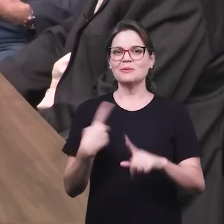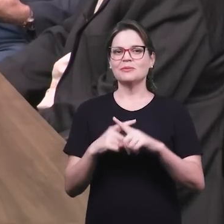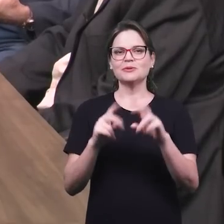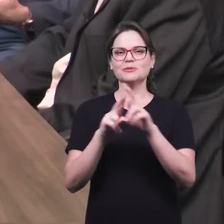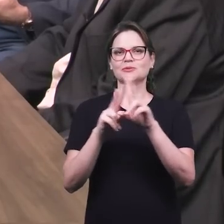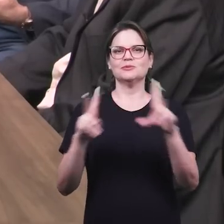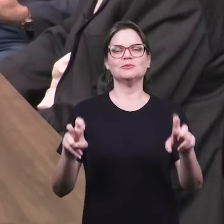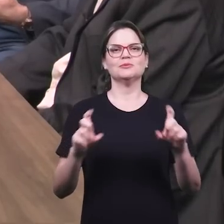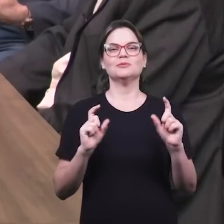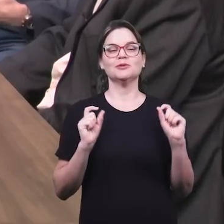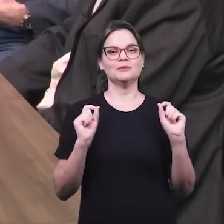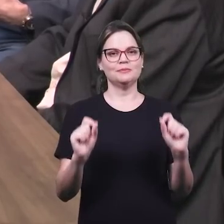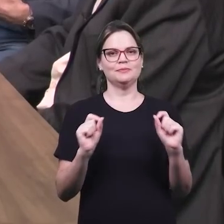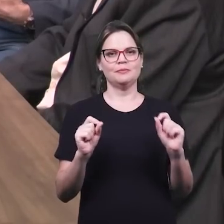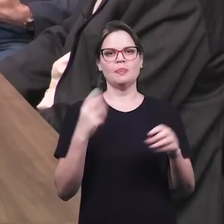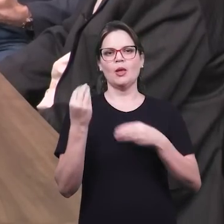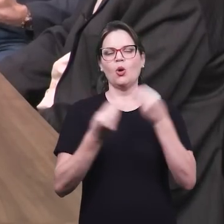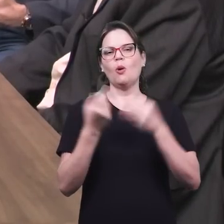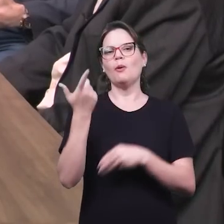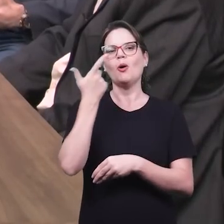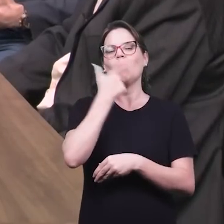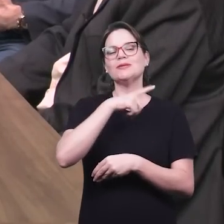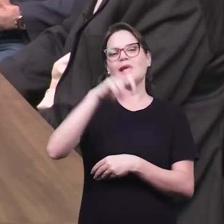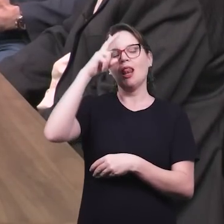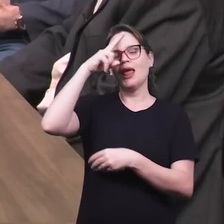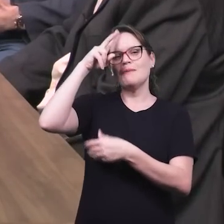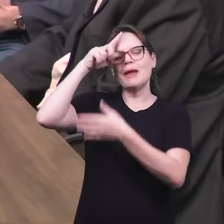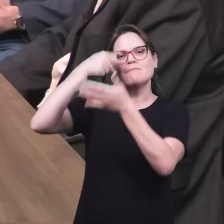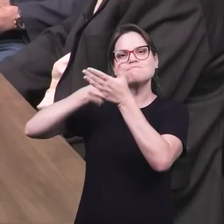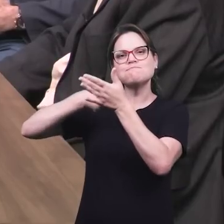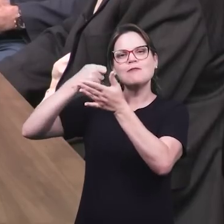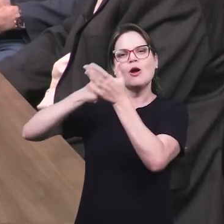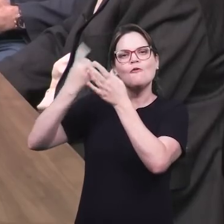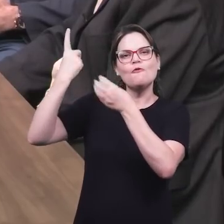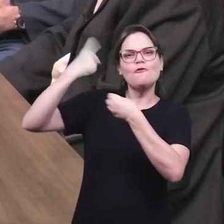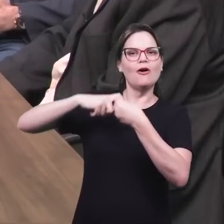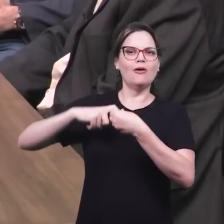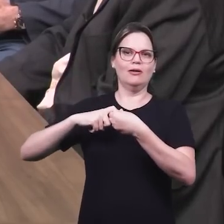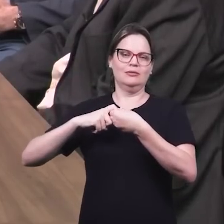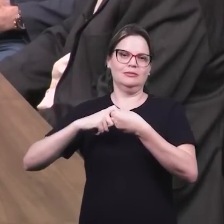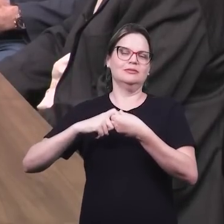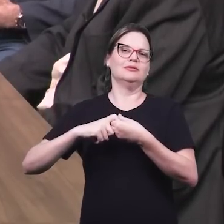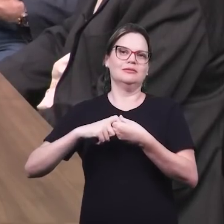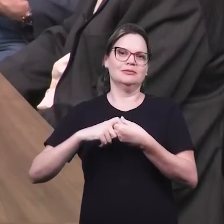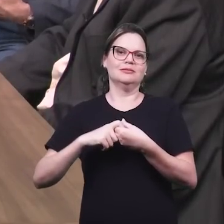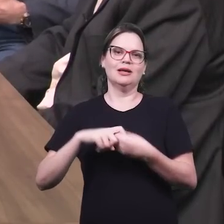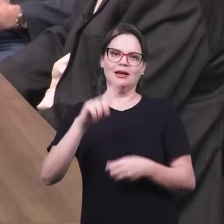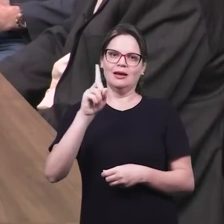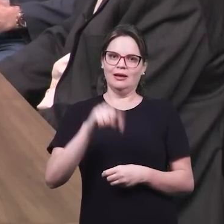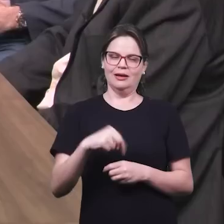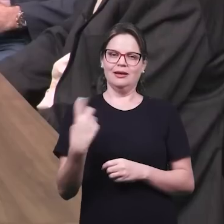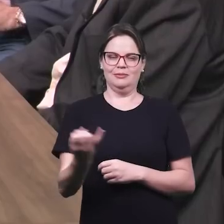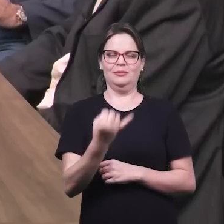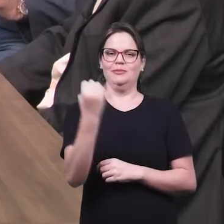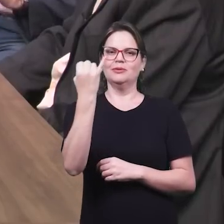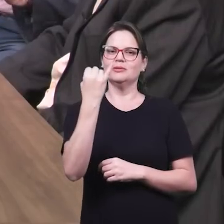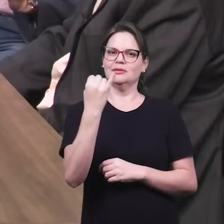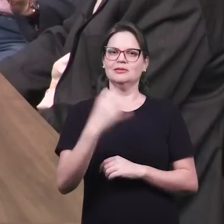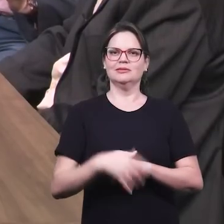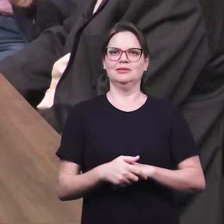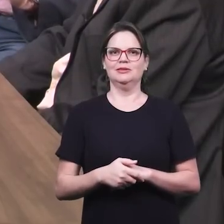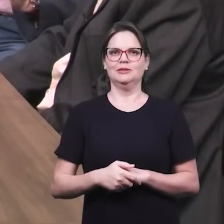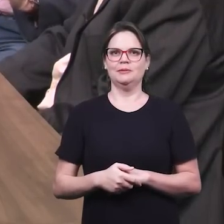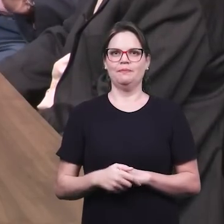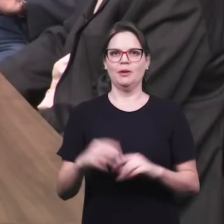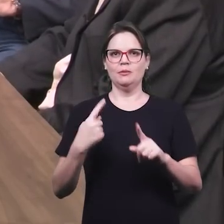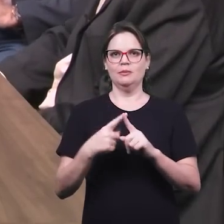essa questão da recuperação da memória, né, é muito pertinente isso, principalmente quando a gente